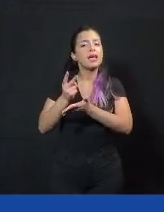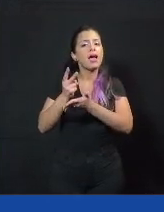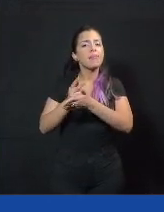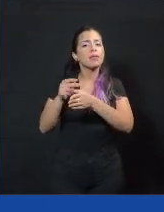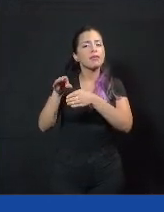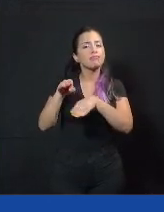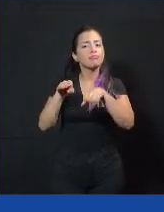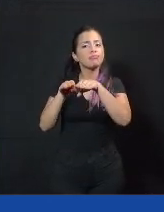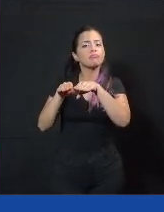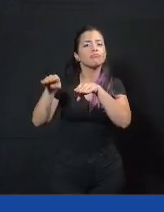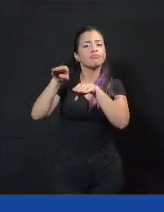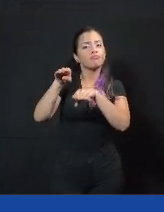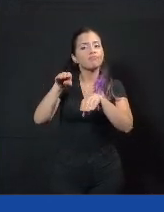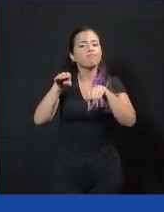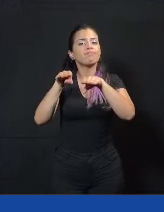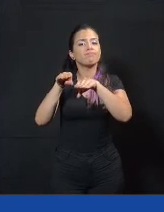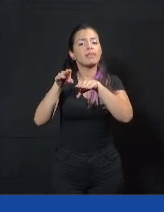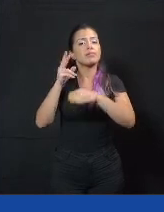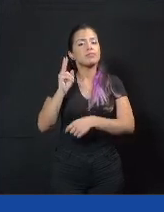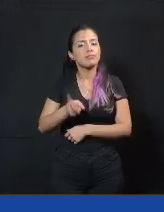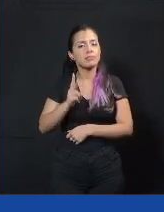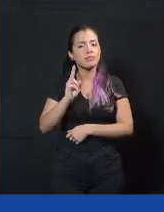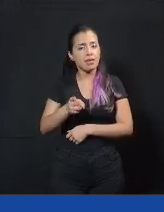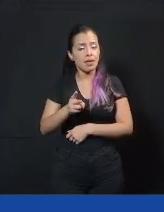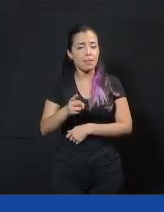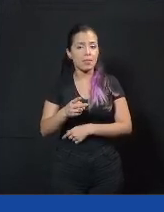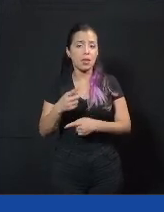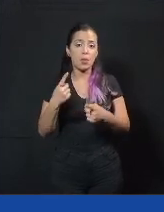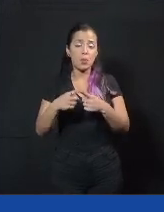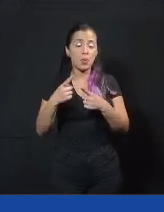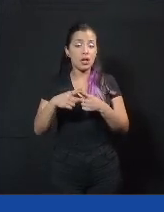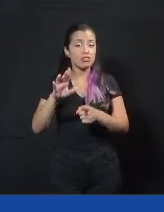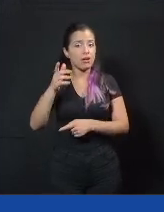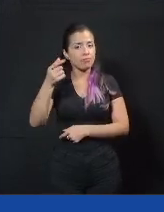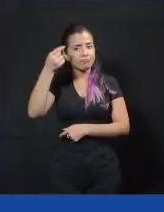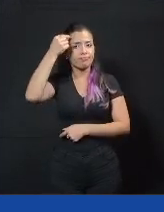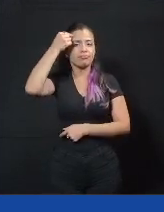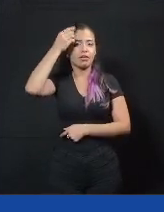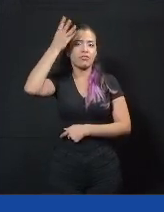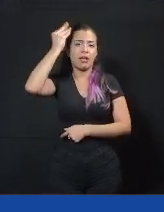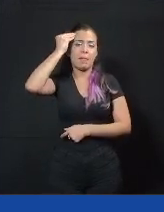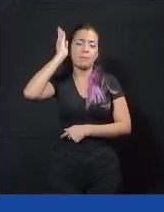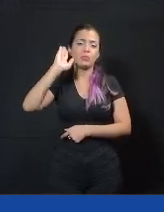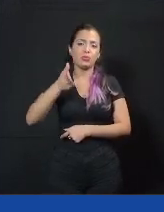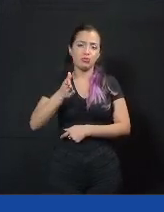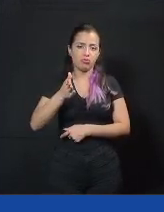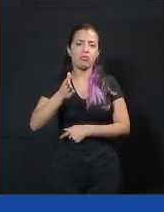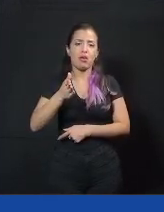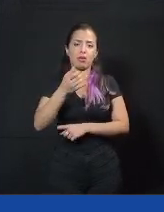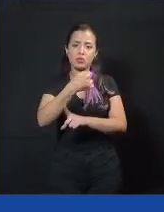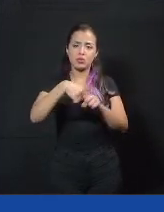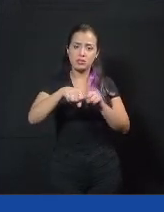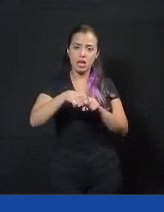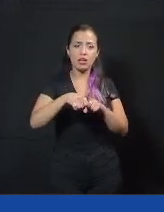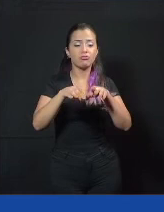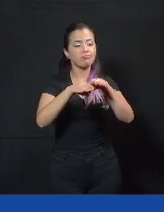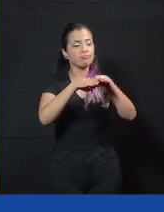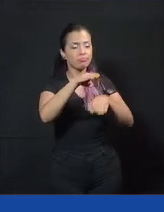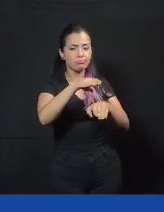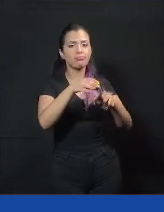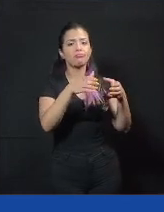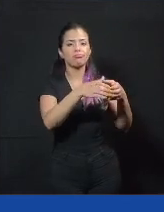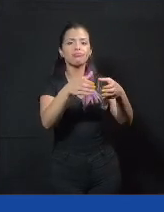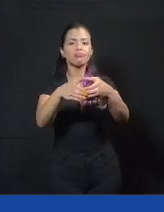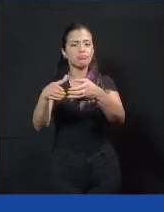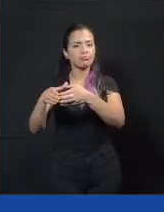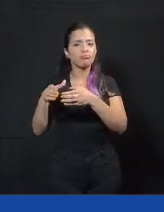vistas como inferiores e superiores, hierarquizadas, né? Então, o que a gente pretende